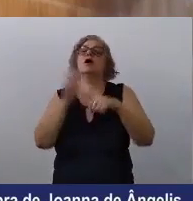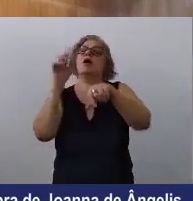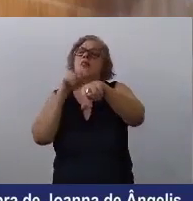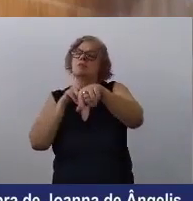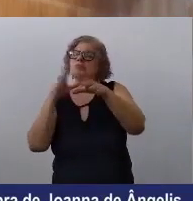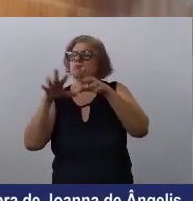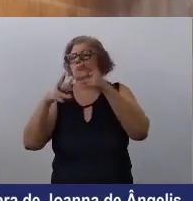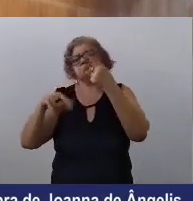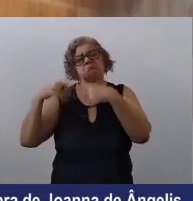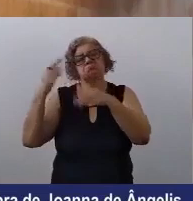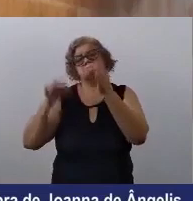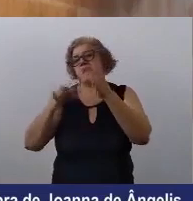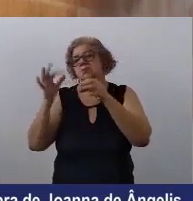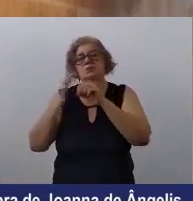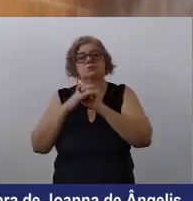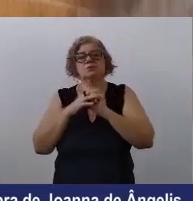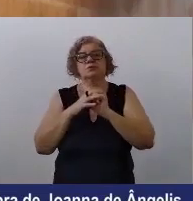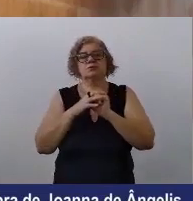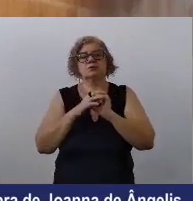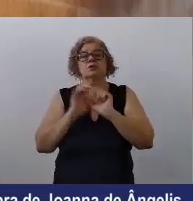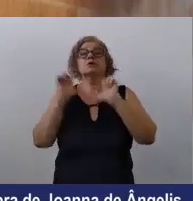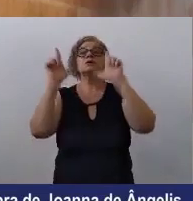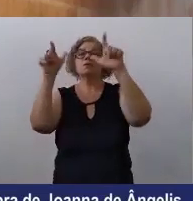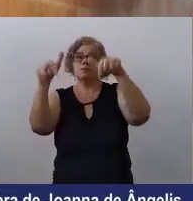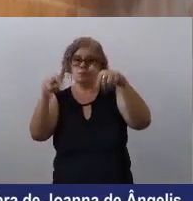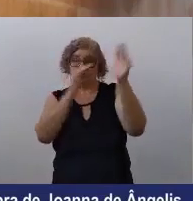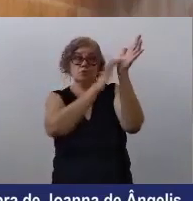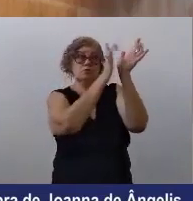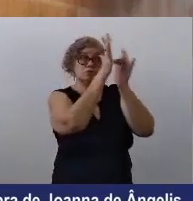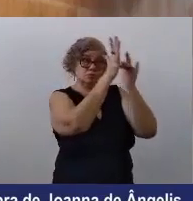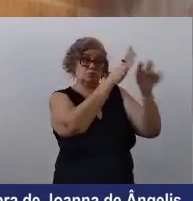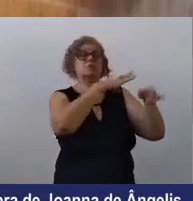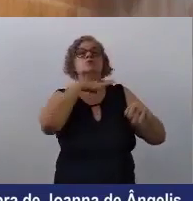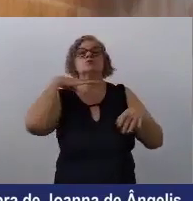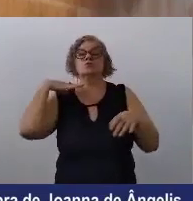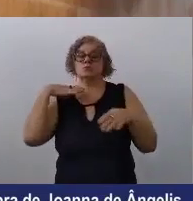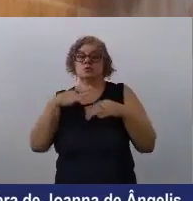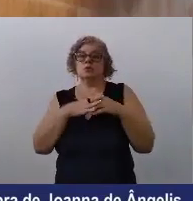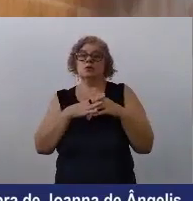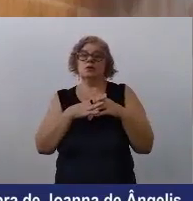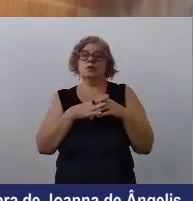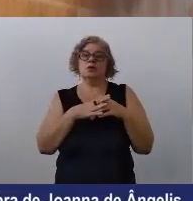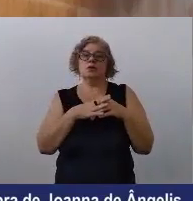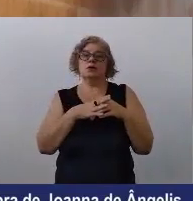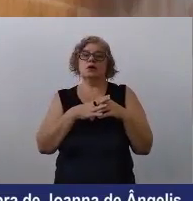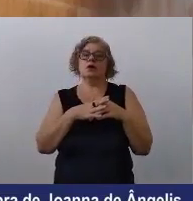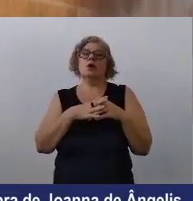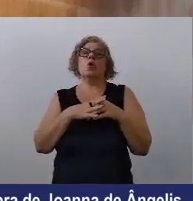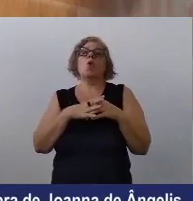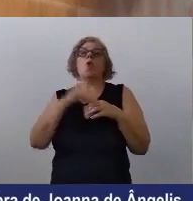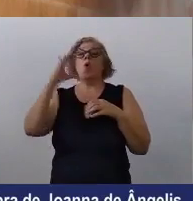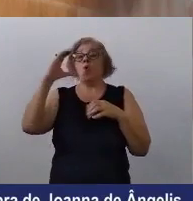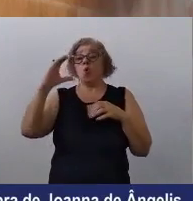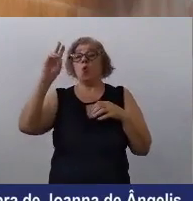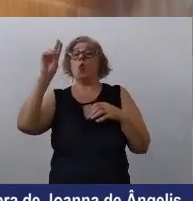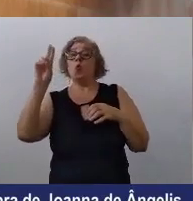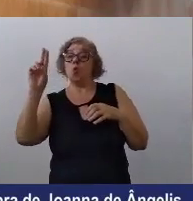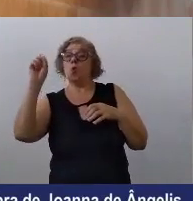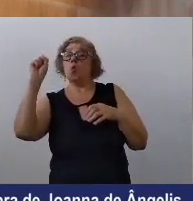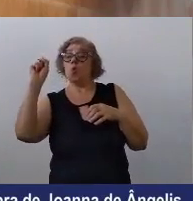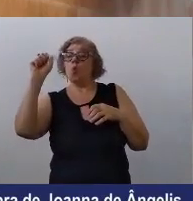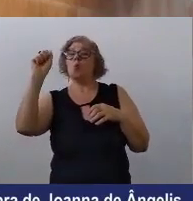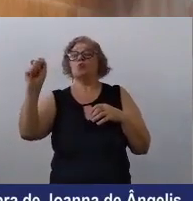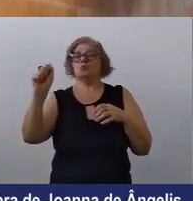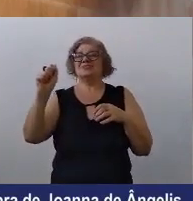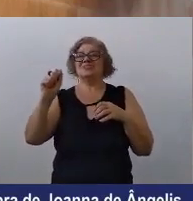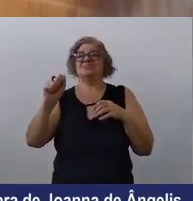Em um determinado momento, já depois do desencarne de Jesus, Cusa cai em desgraça, porque